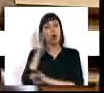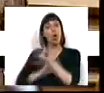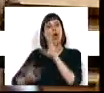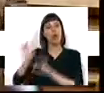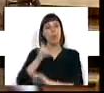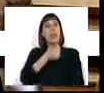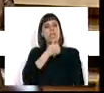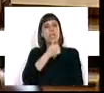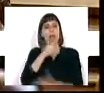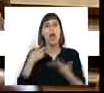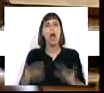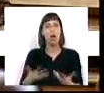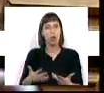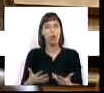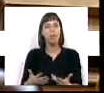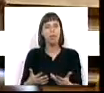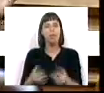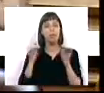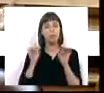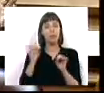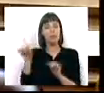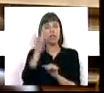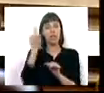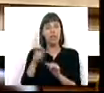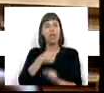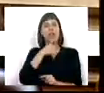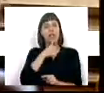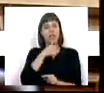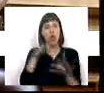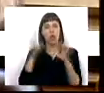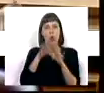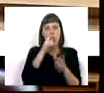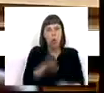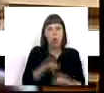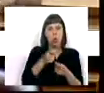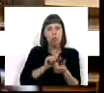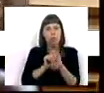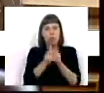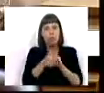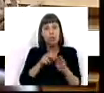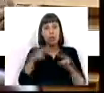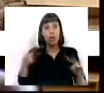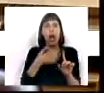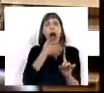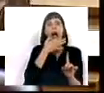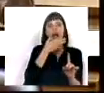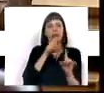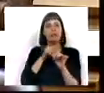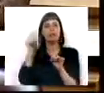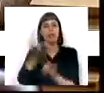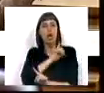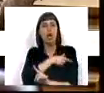Europeia determinou-se agora que essa questão da decisão sobre o cultivo de transgénicos passa para